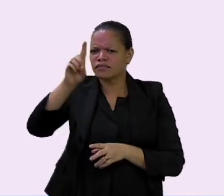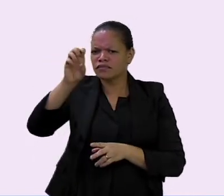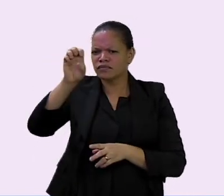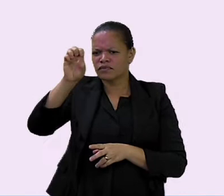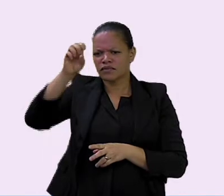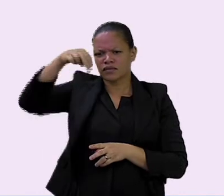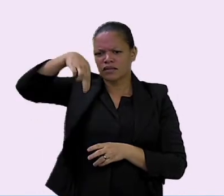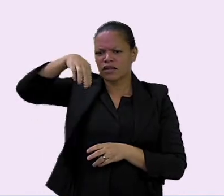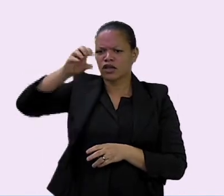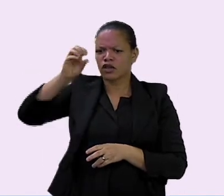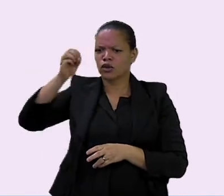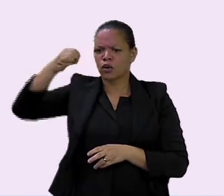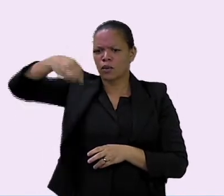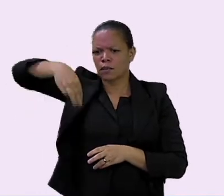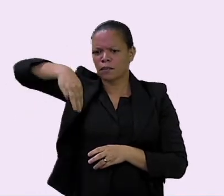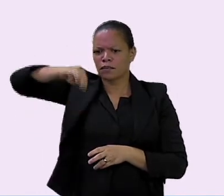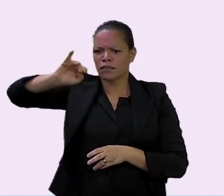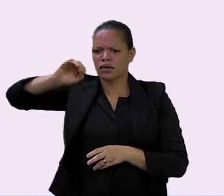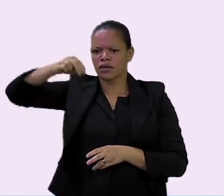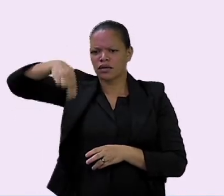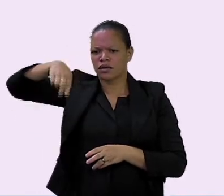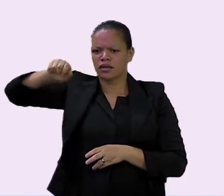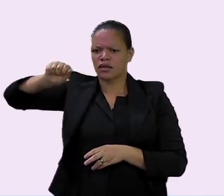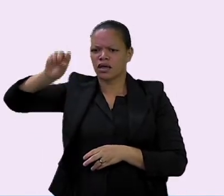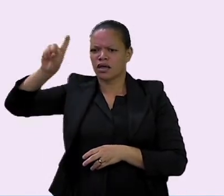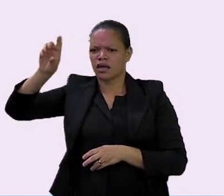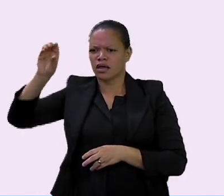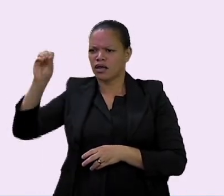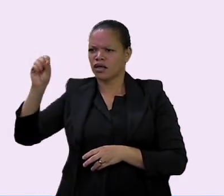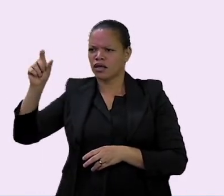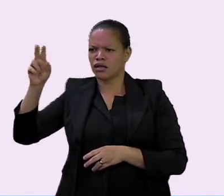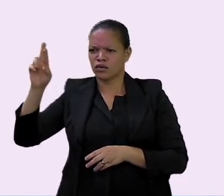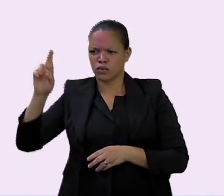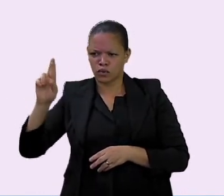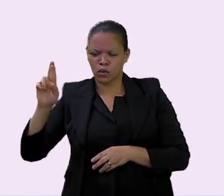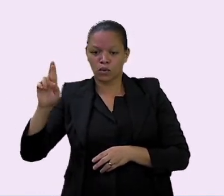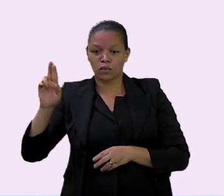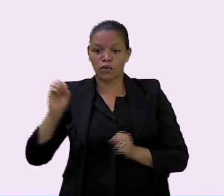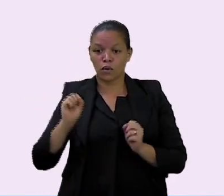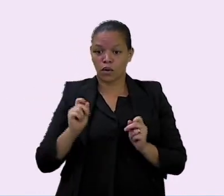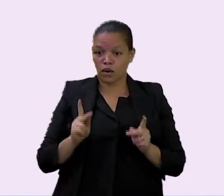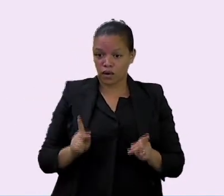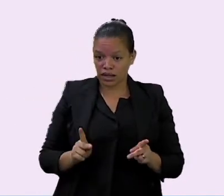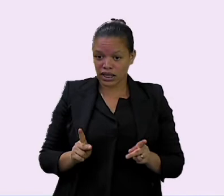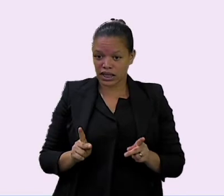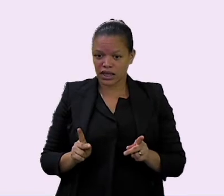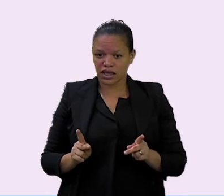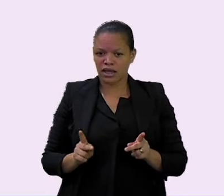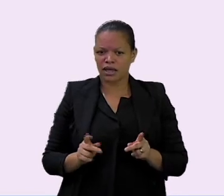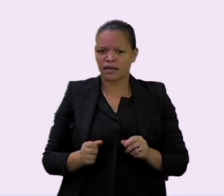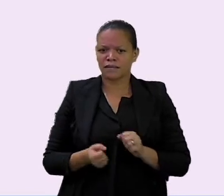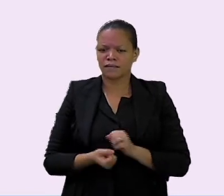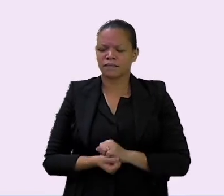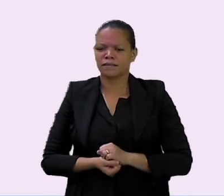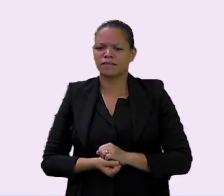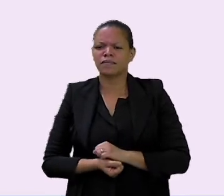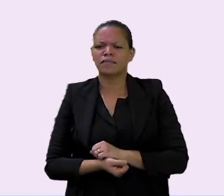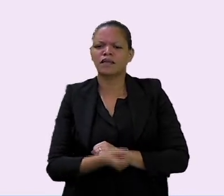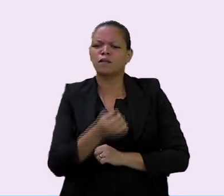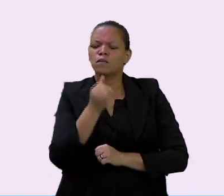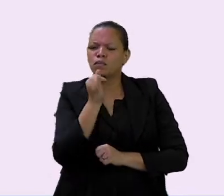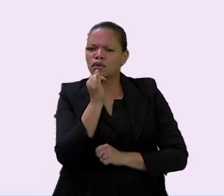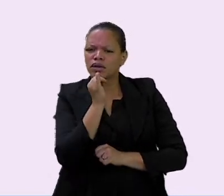é o algarismo que fica na parte inferior. Se apareceu 2, nós vamos ler o